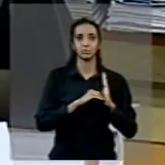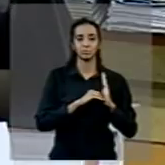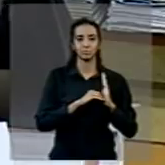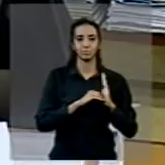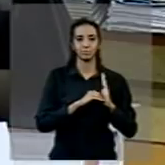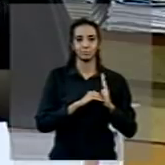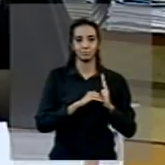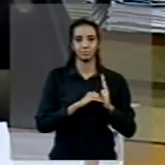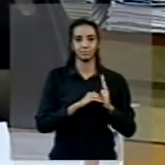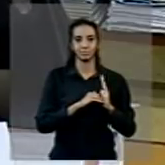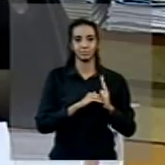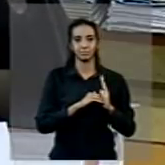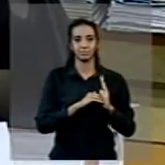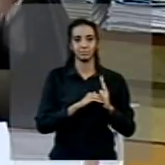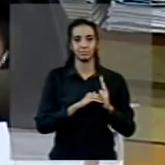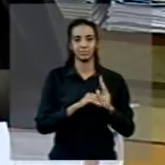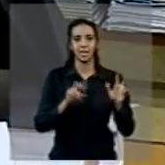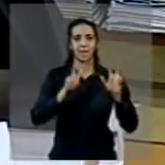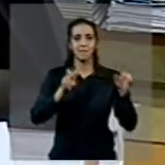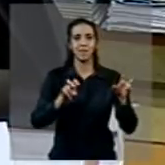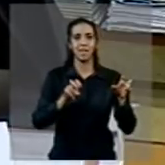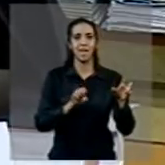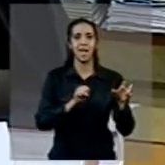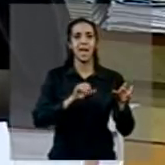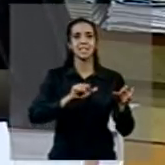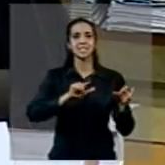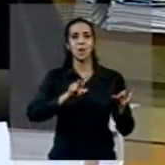nas chamadas salvações.